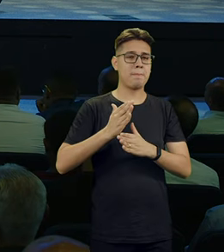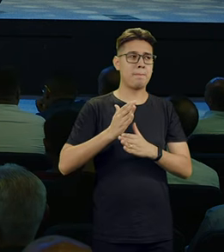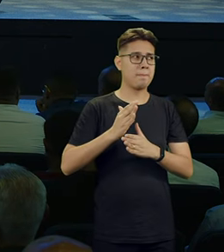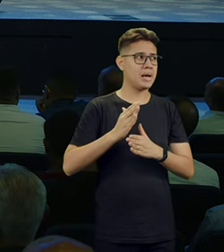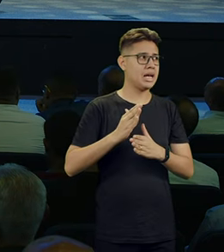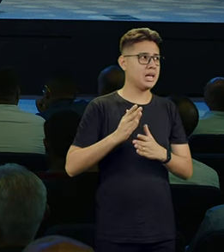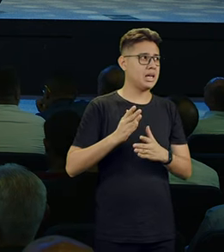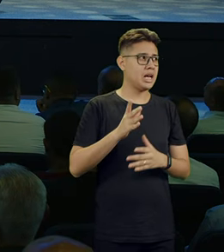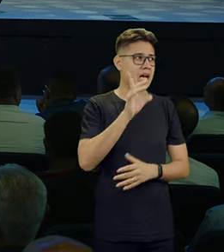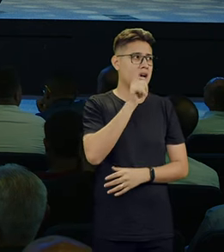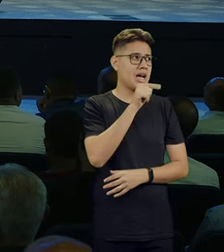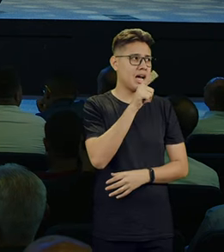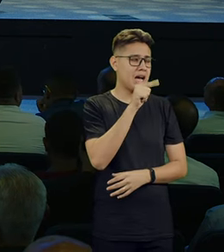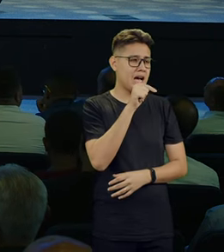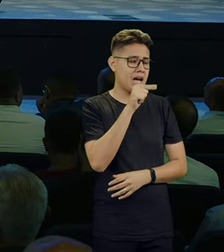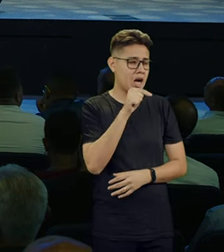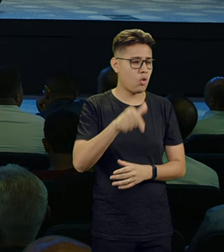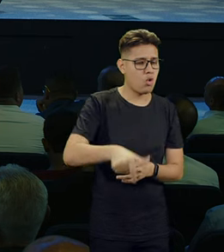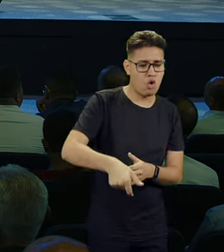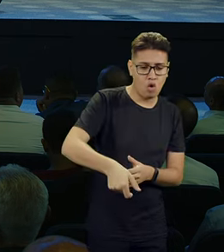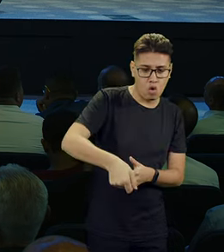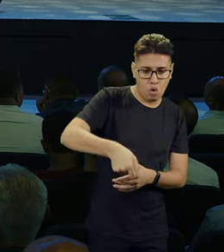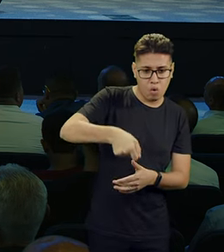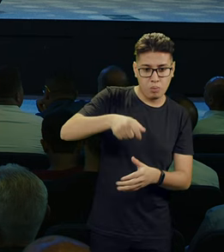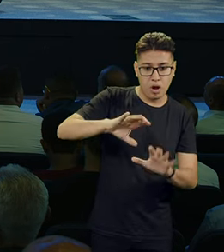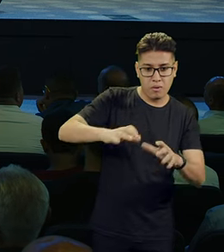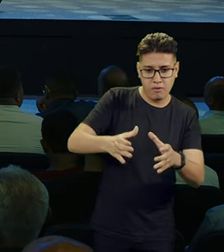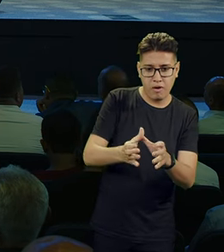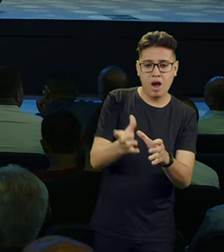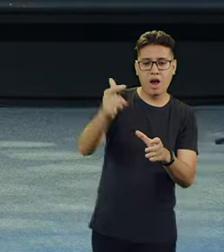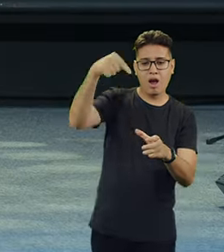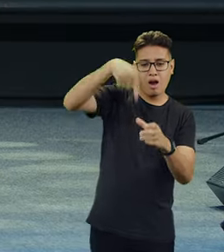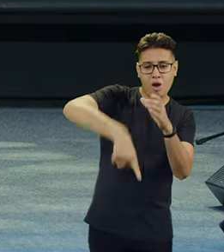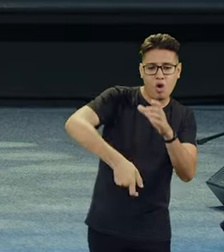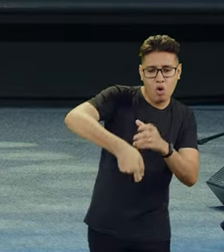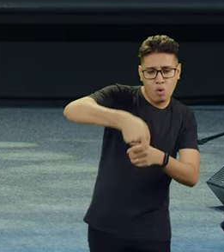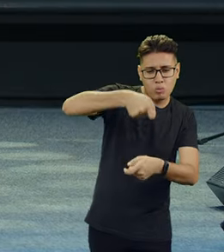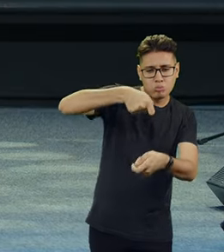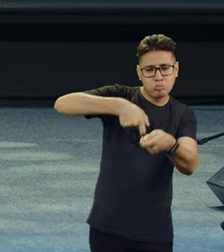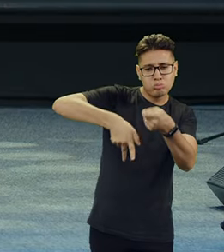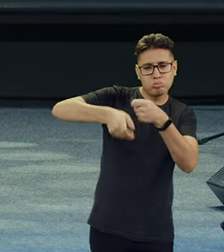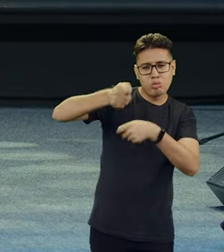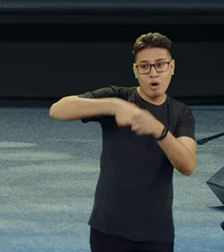da cisterna de Belém e trouxeram a Davi.